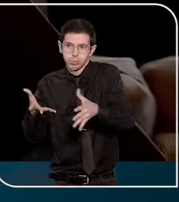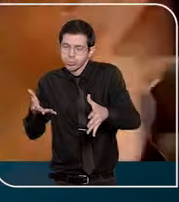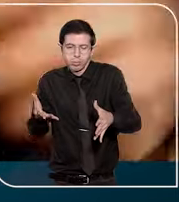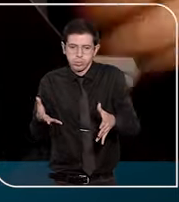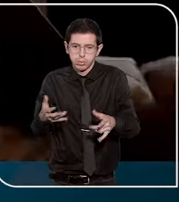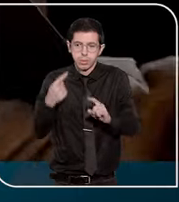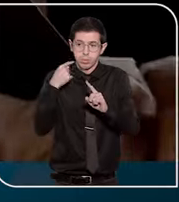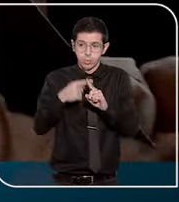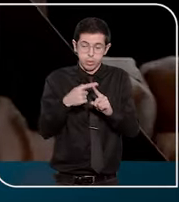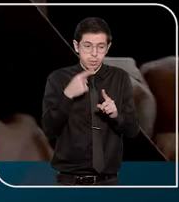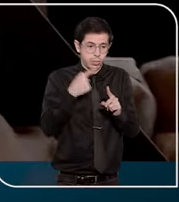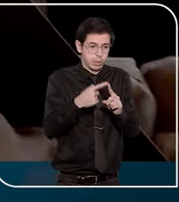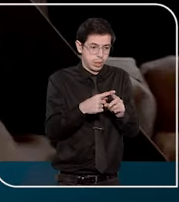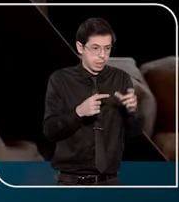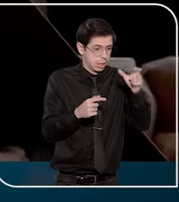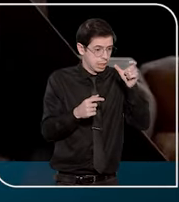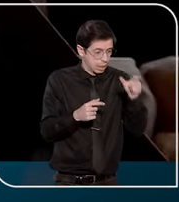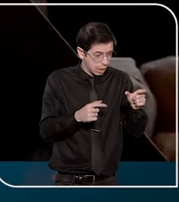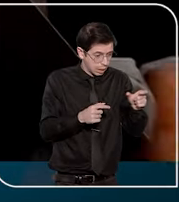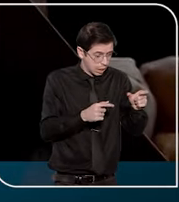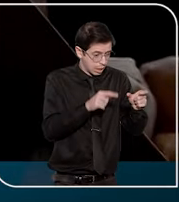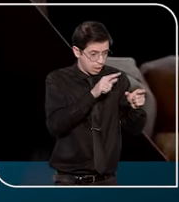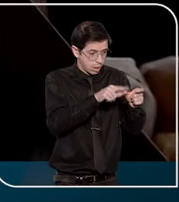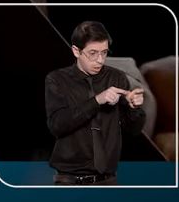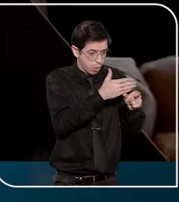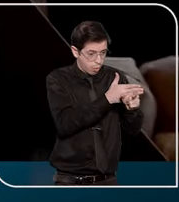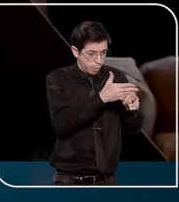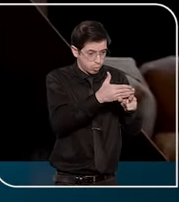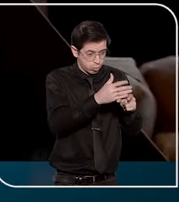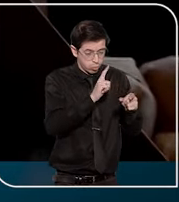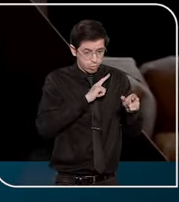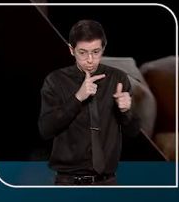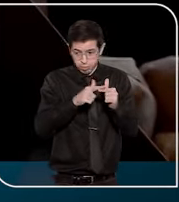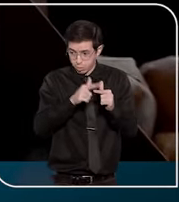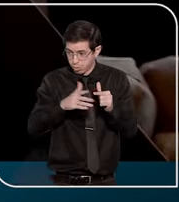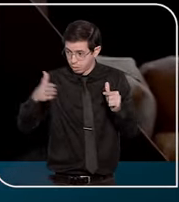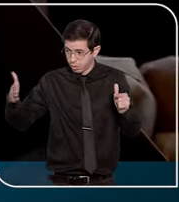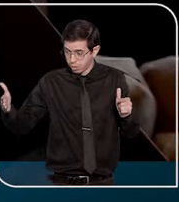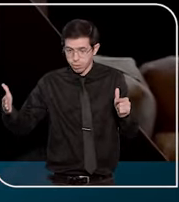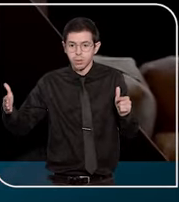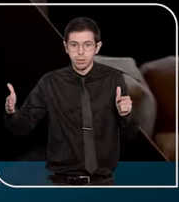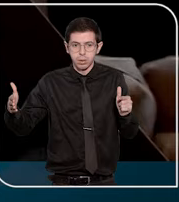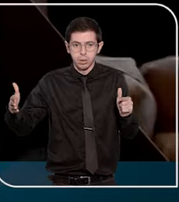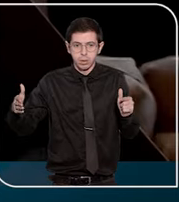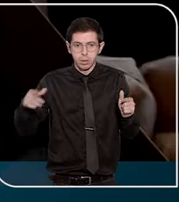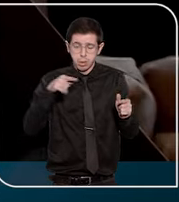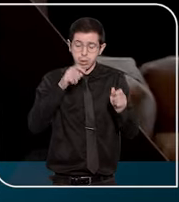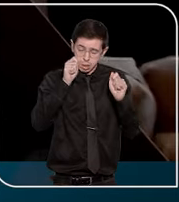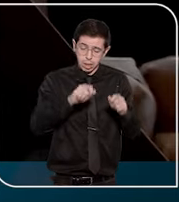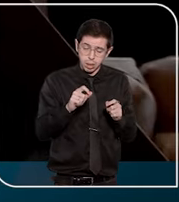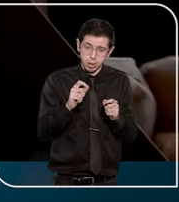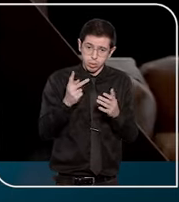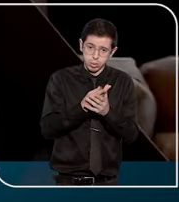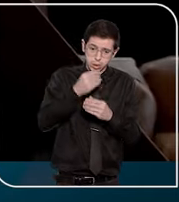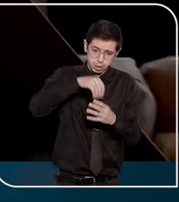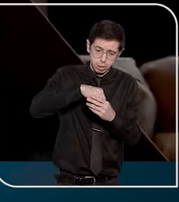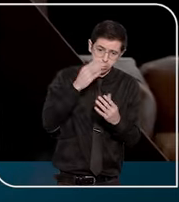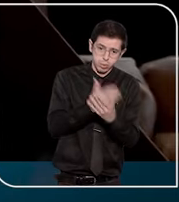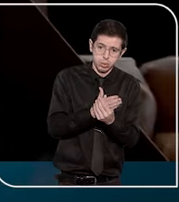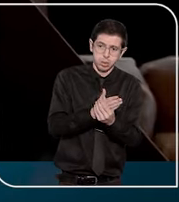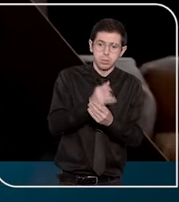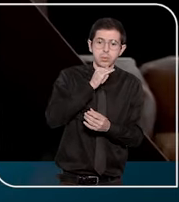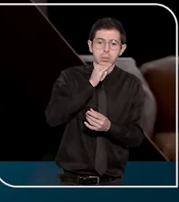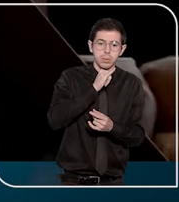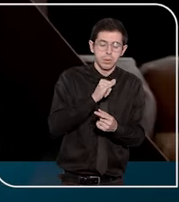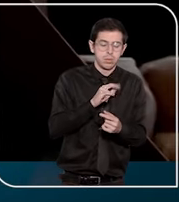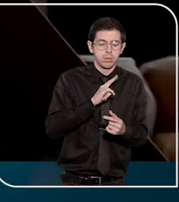aquele pedacinho ali que fez gerar aquela consequência tão grande. Isso pode acontecer no processo. Uma violação efetiva do devido processo legal,